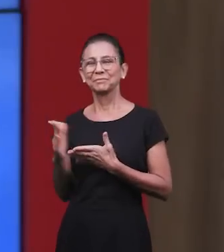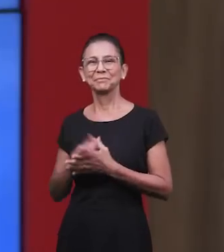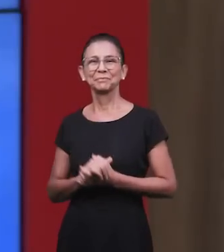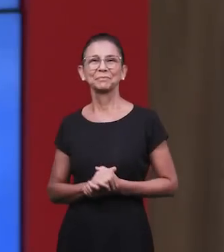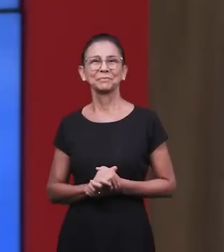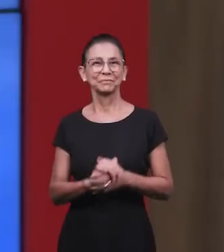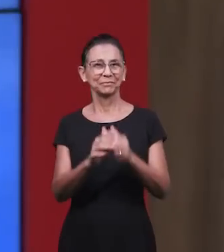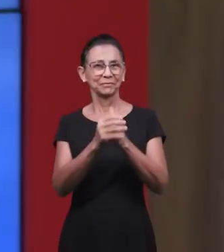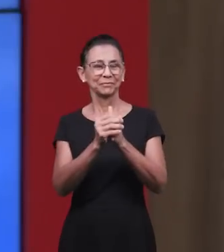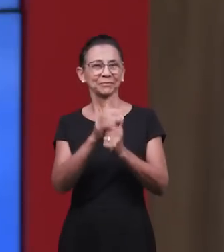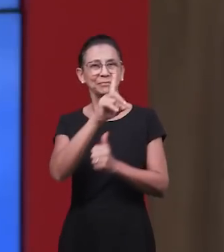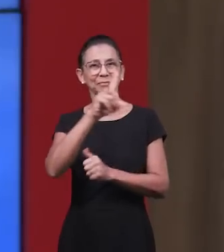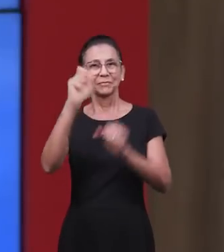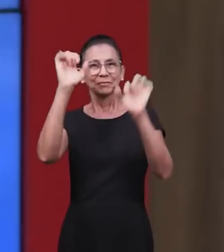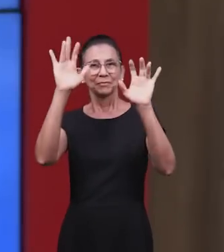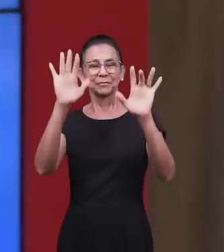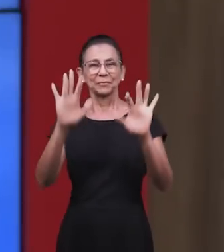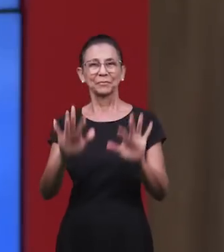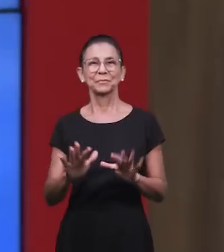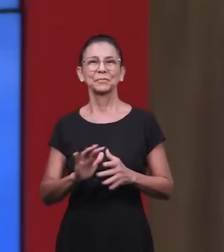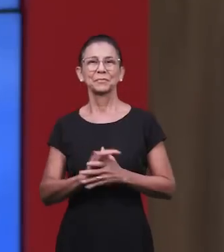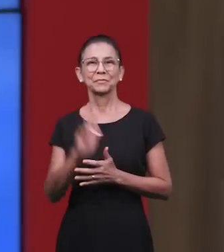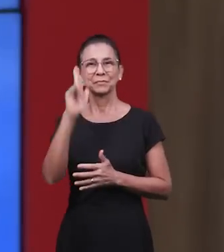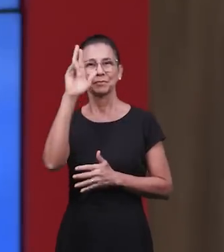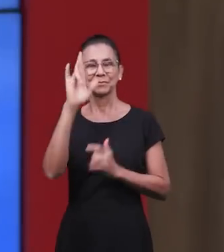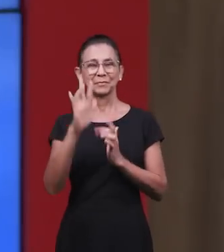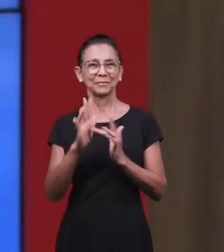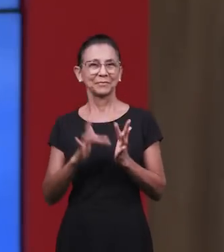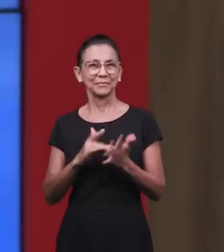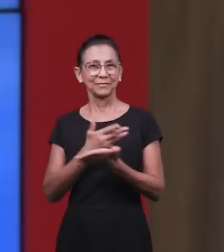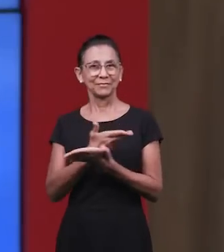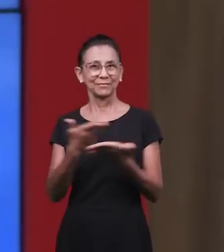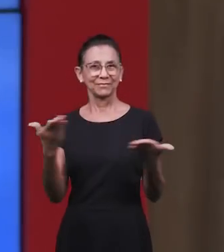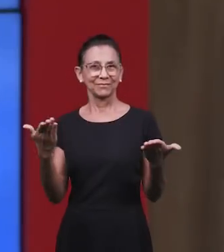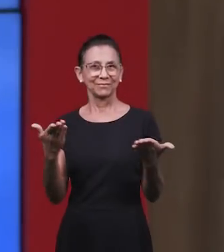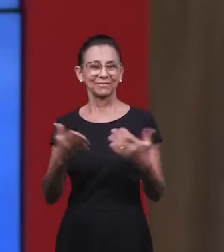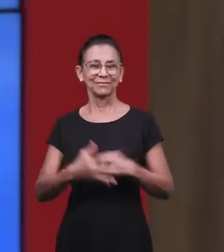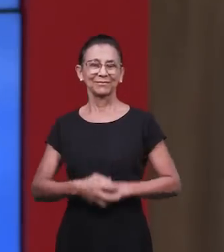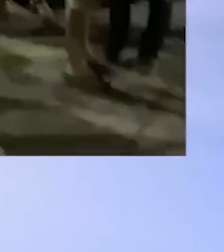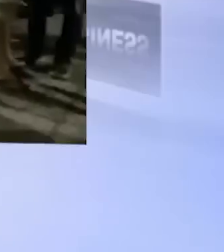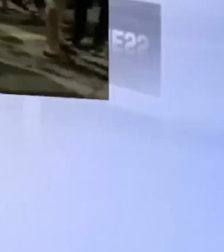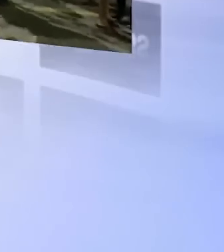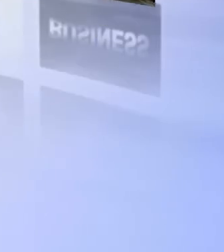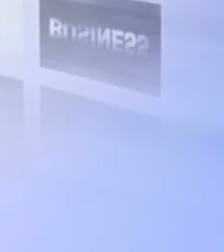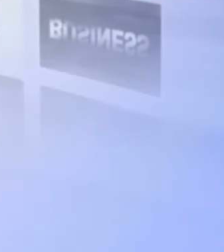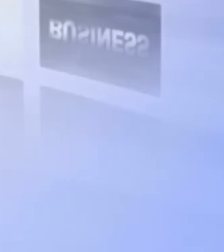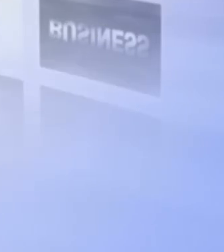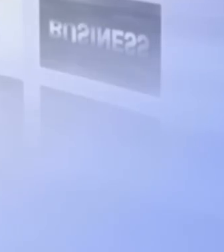Manaim News. Amém? Que Deus abençoe e a paz do Senhor Jesus. Até amanhã, hein?